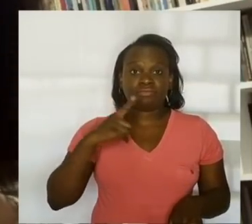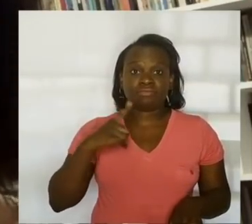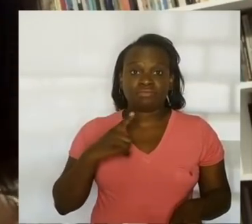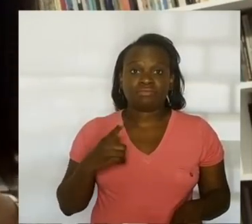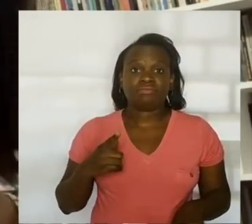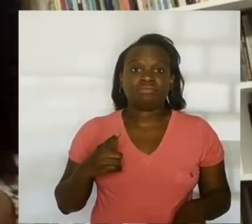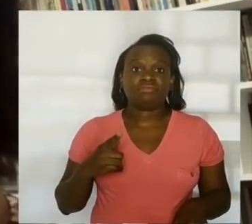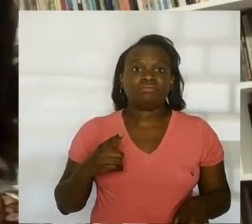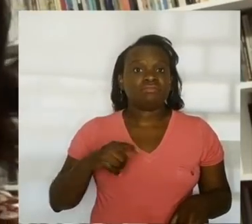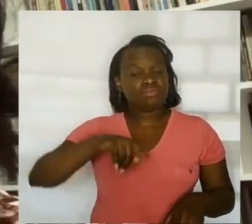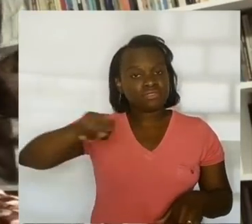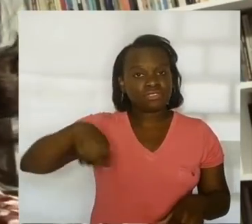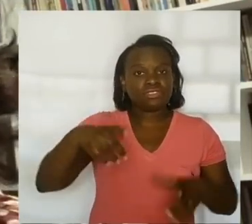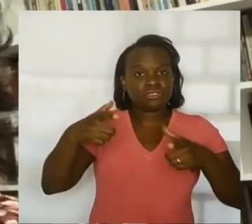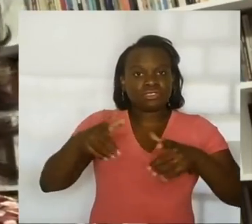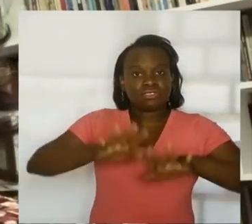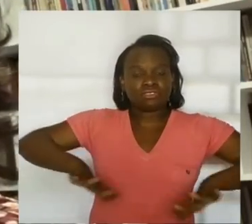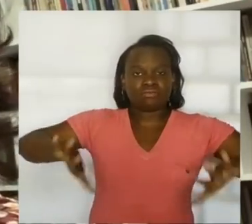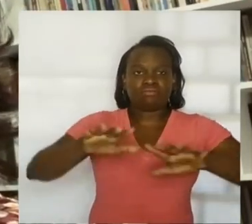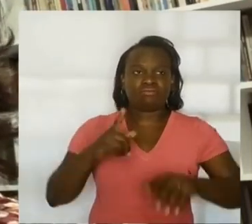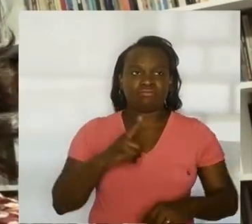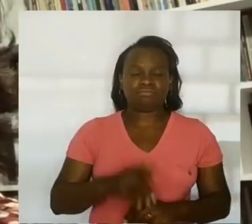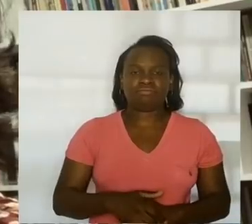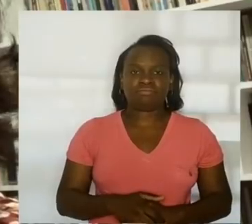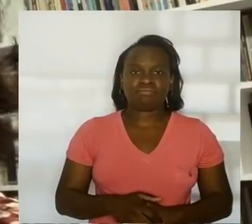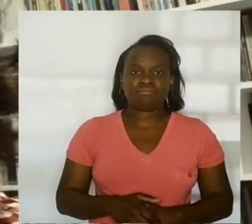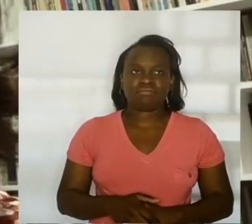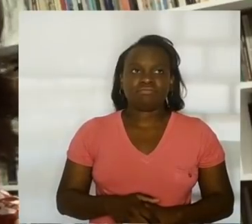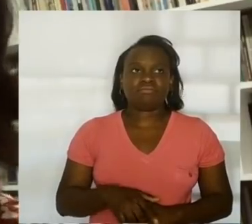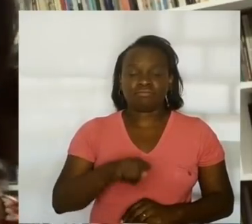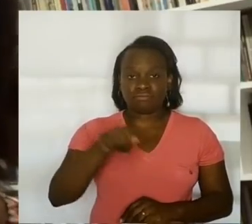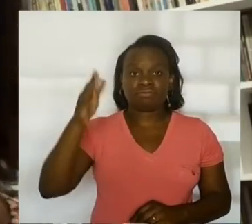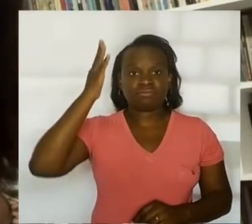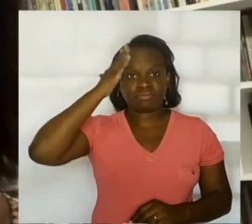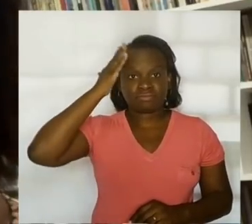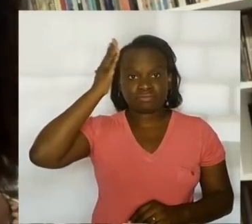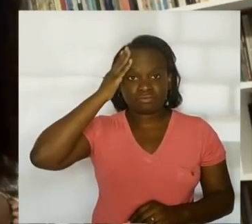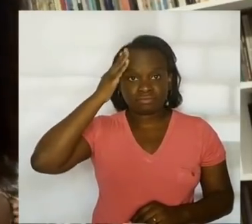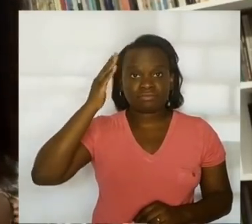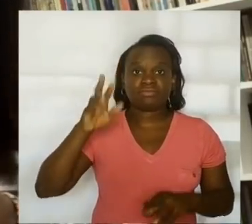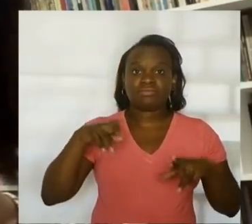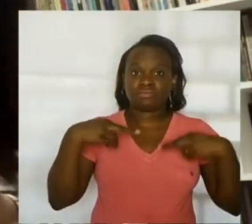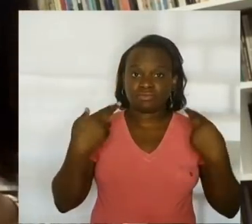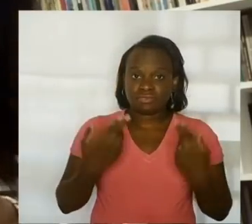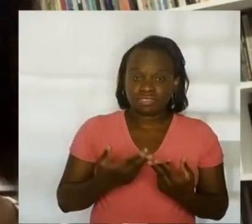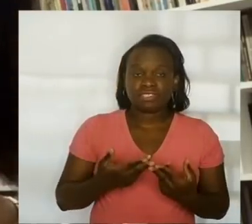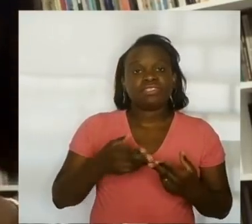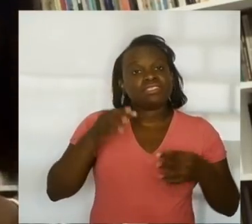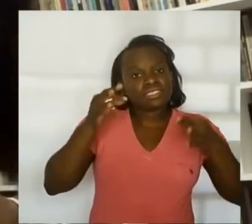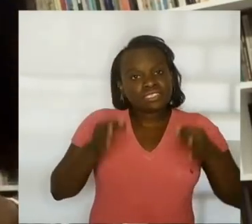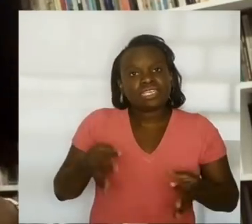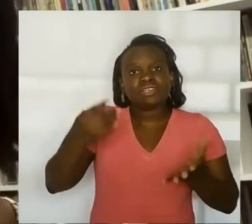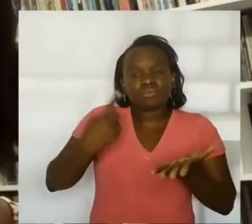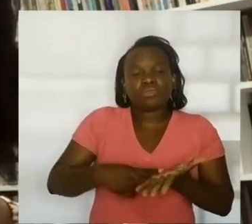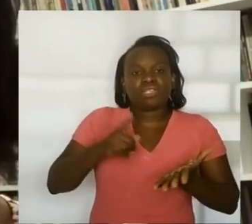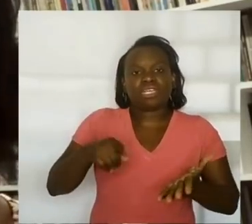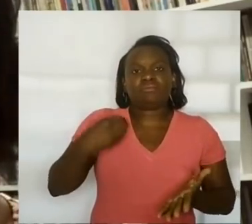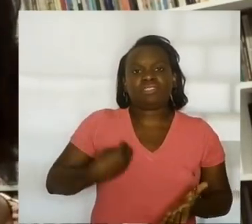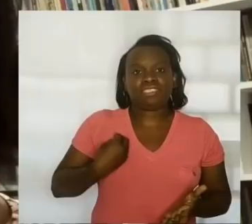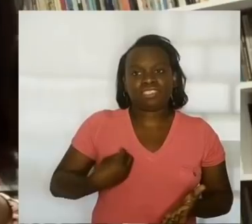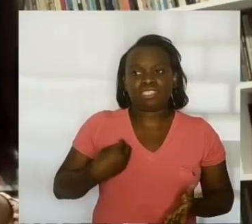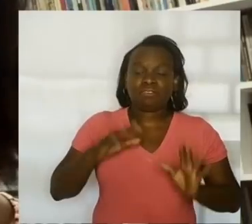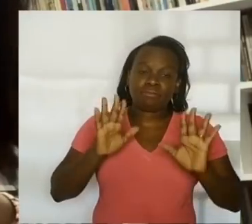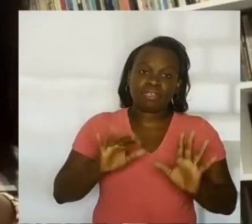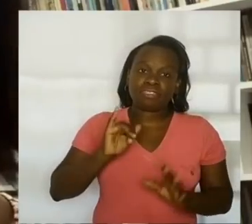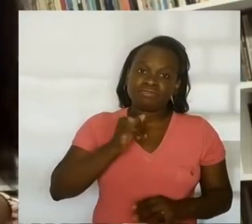ela tem para a nossa região. Como vocês sabem, a nossa reunião era para acontecer presencial,